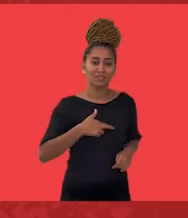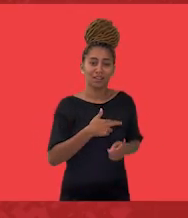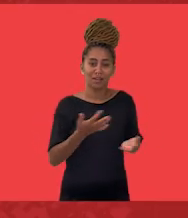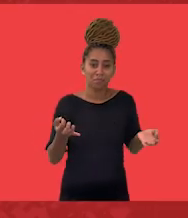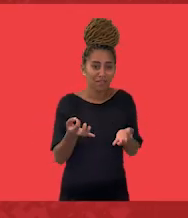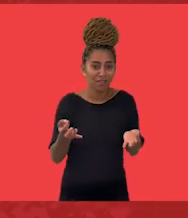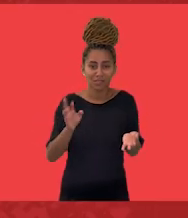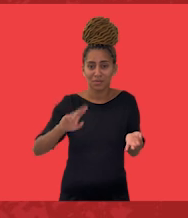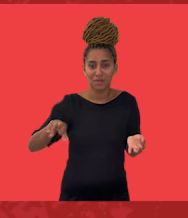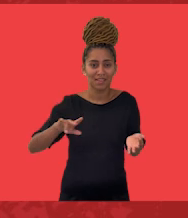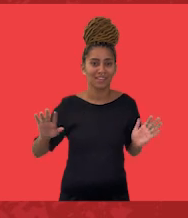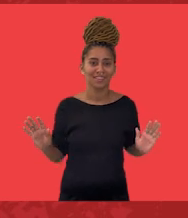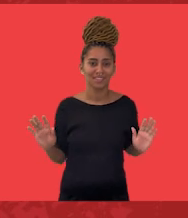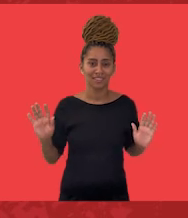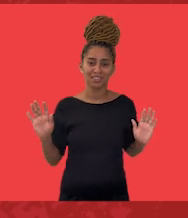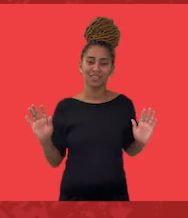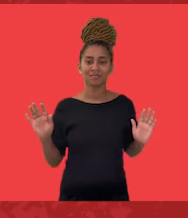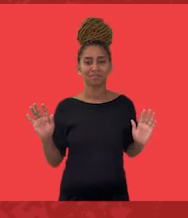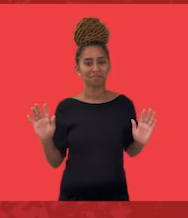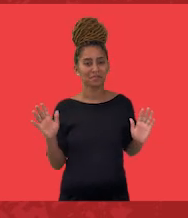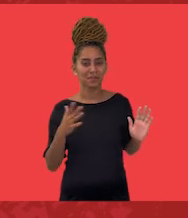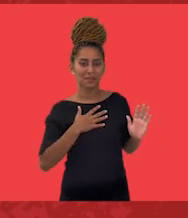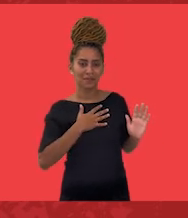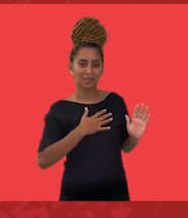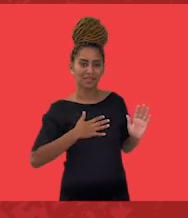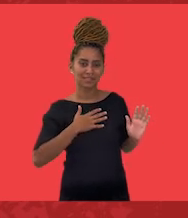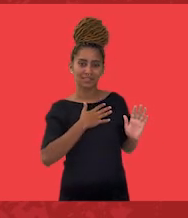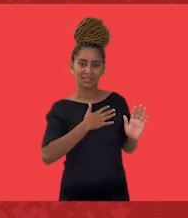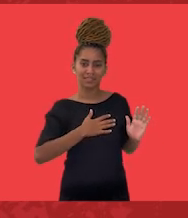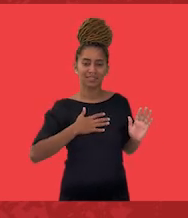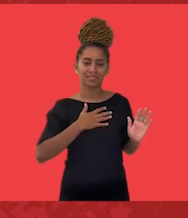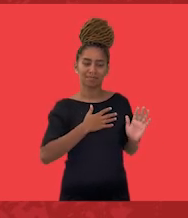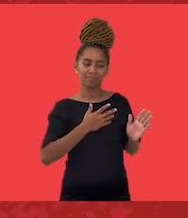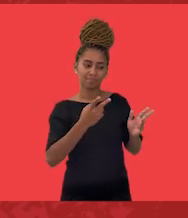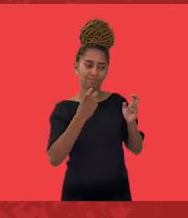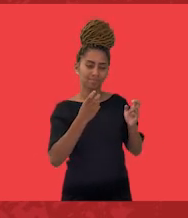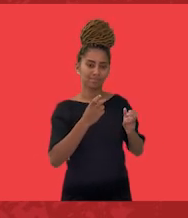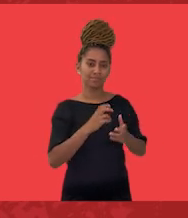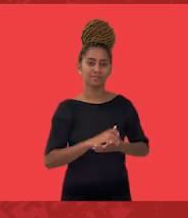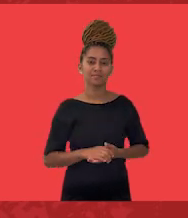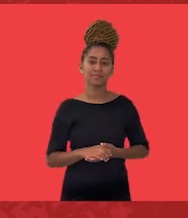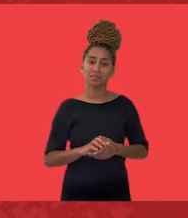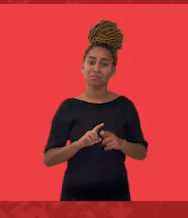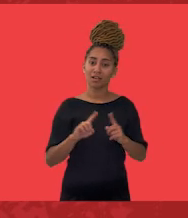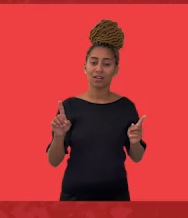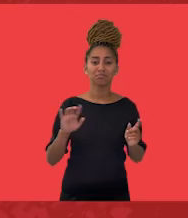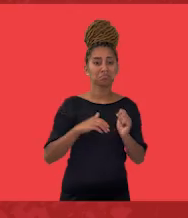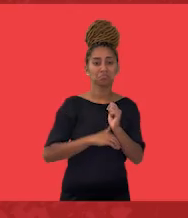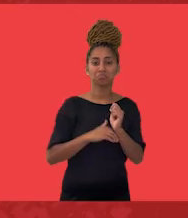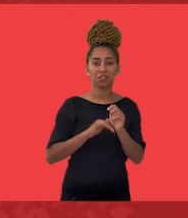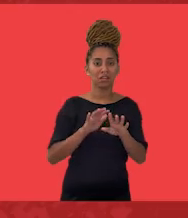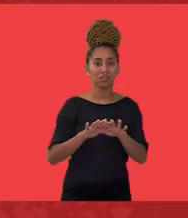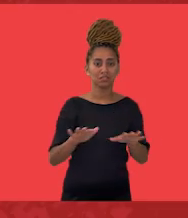a astrologia, a numerologia e a meteorologia. O acaso é para os fortes.